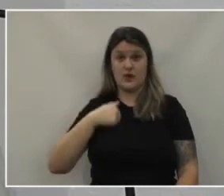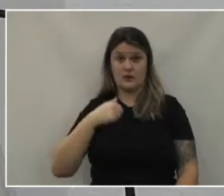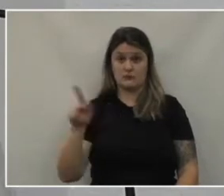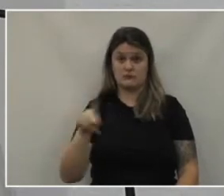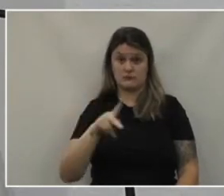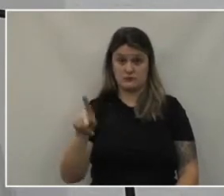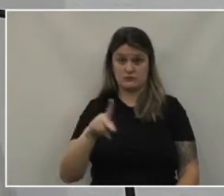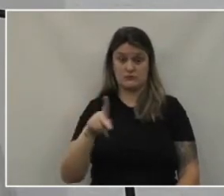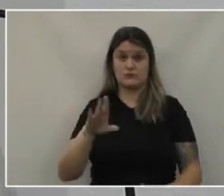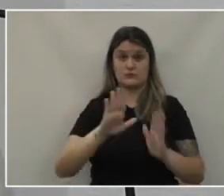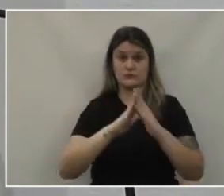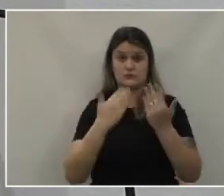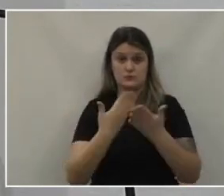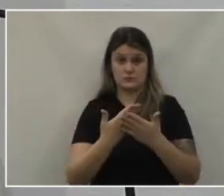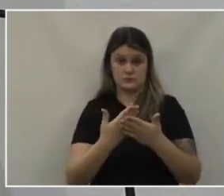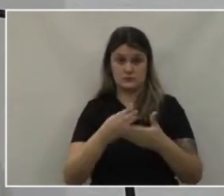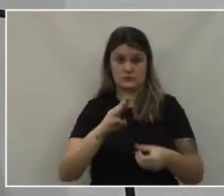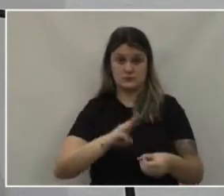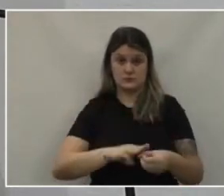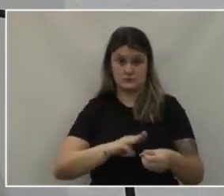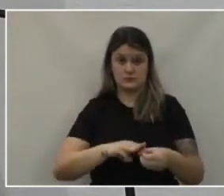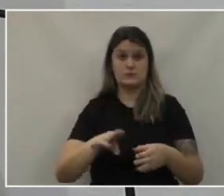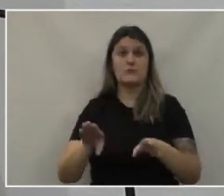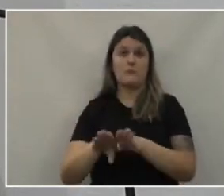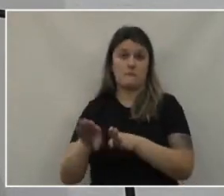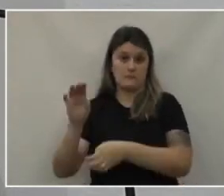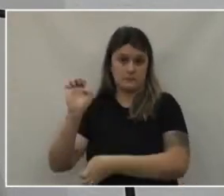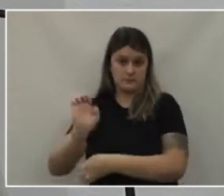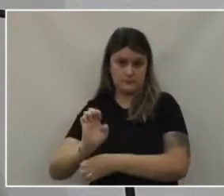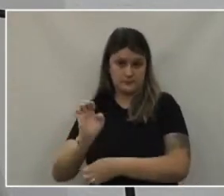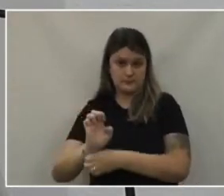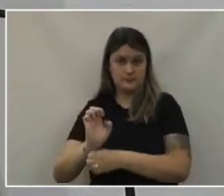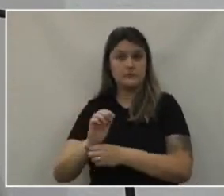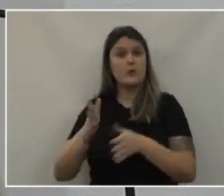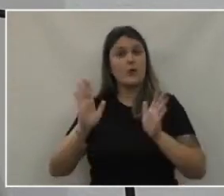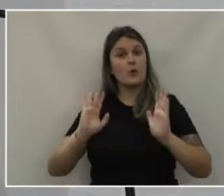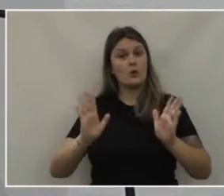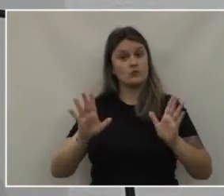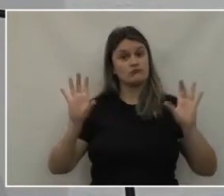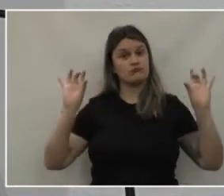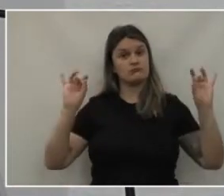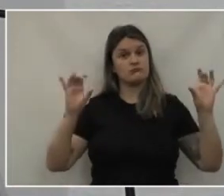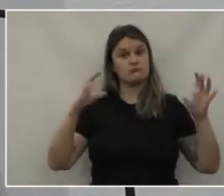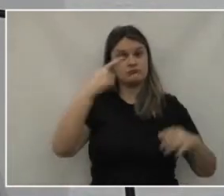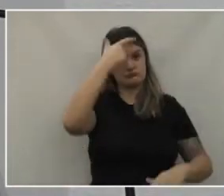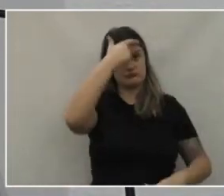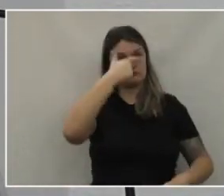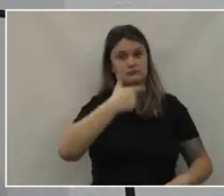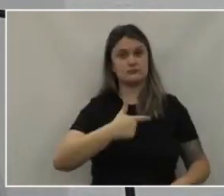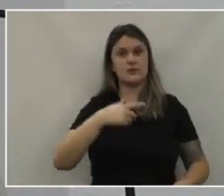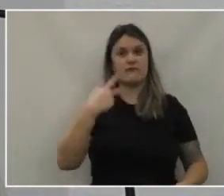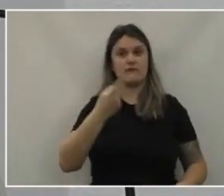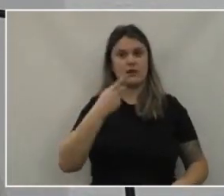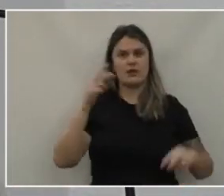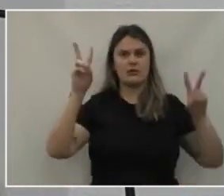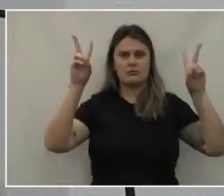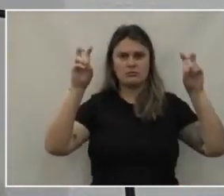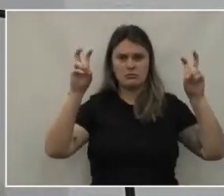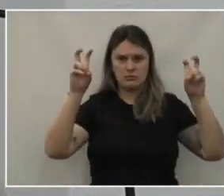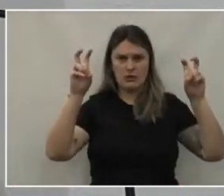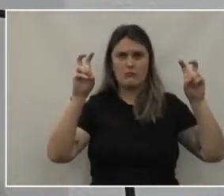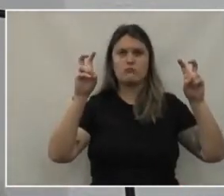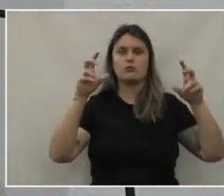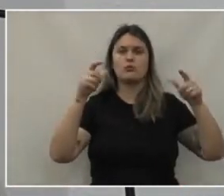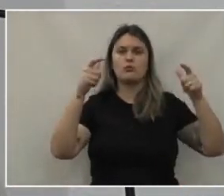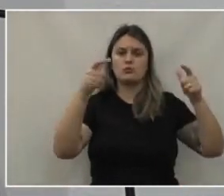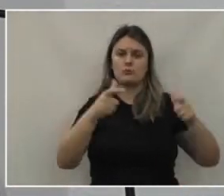Educação Básica da Rede Municipal e Estadual de Ensino e hoje estou aqui para falar do Fundo de